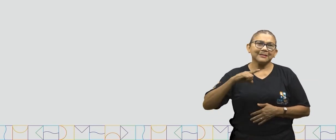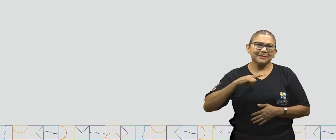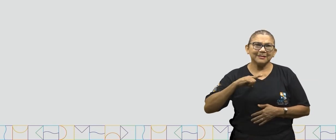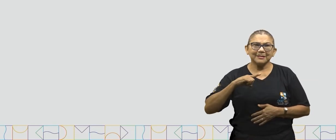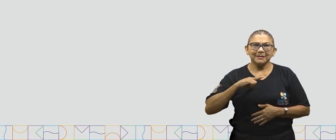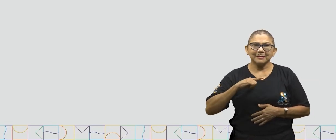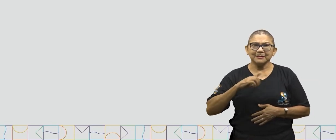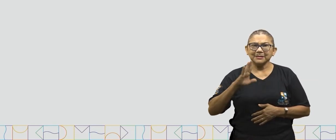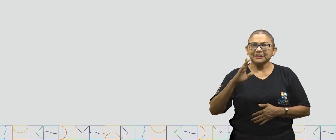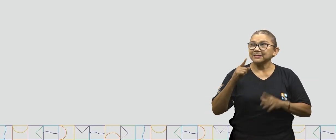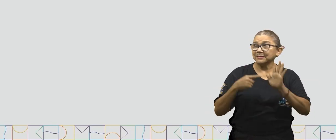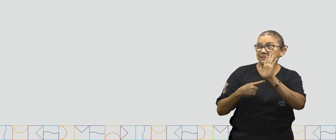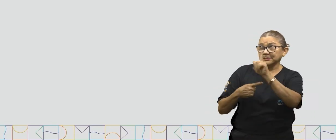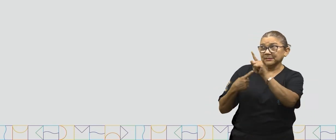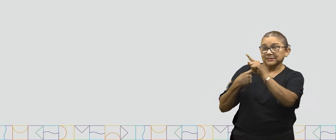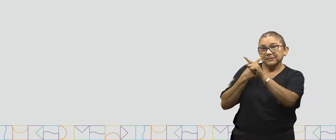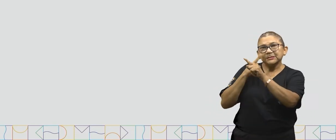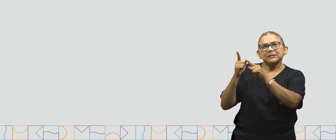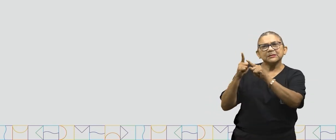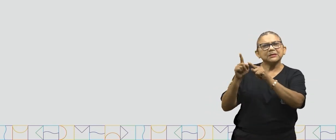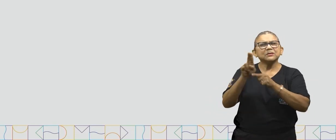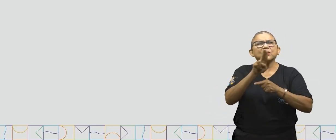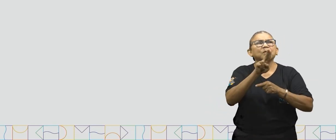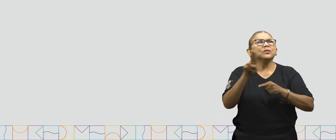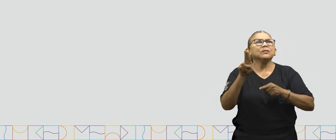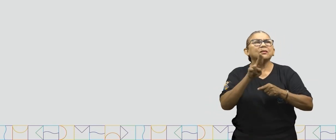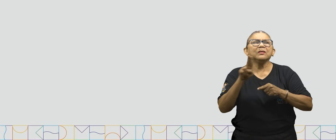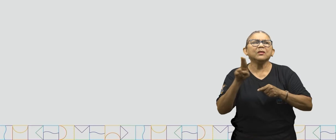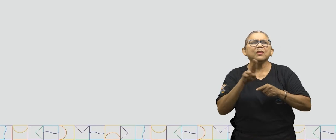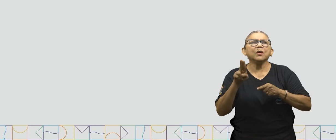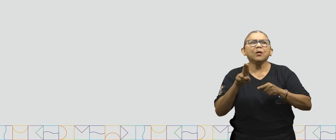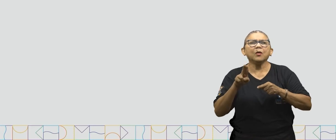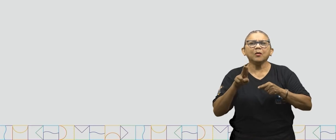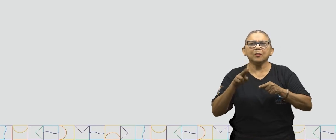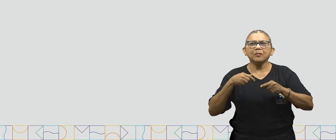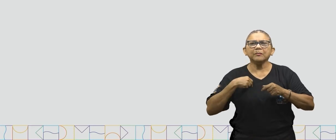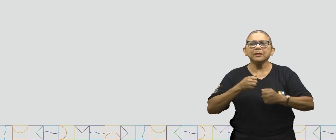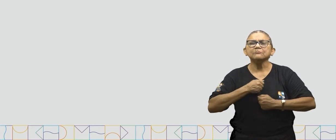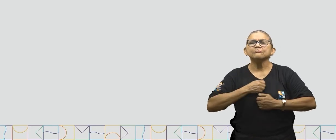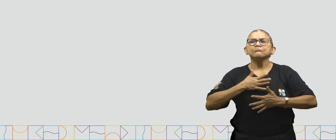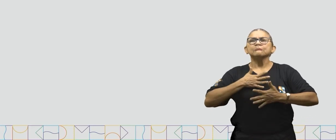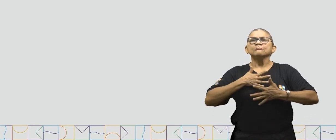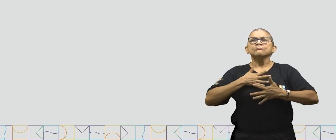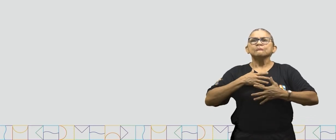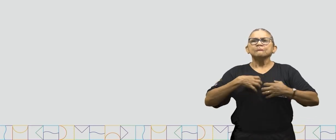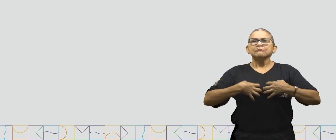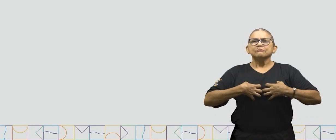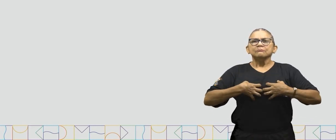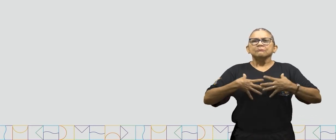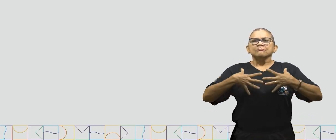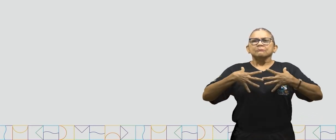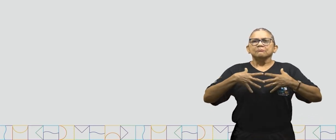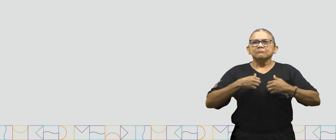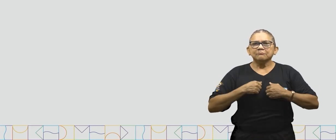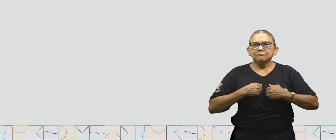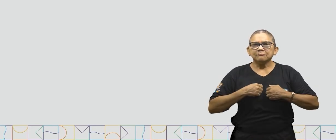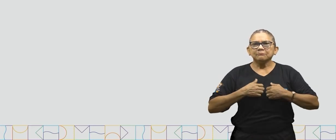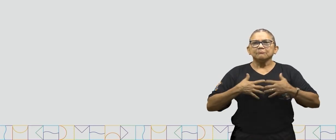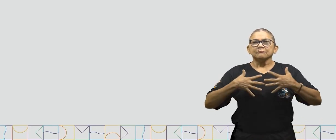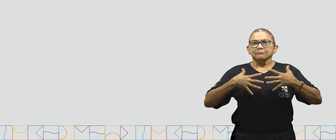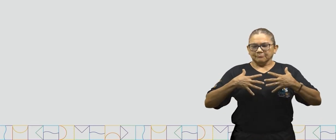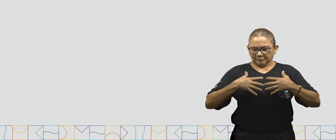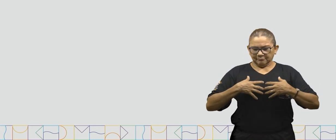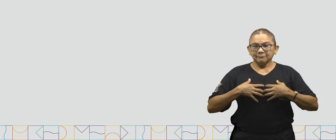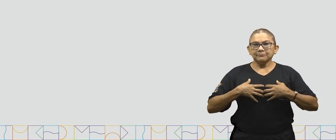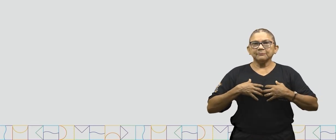seguinte: que nome recebe a estrutura do sistema respiratório que se apresenta como um tubo,